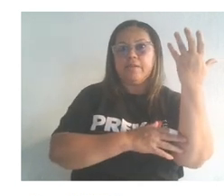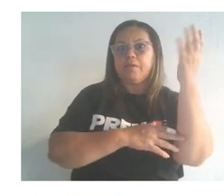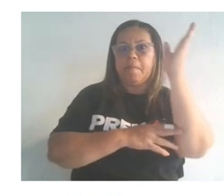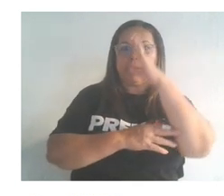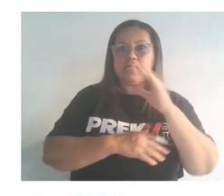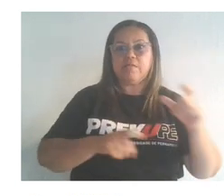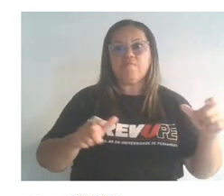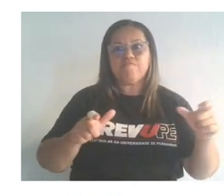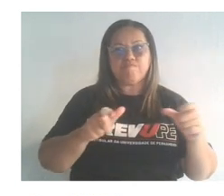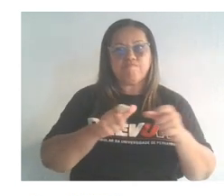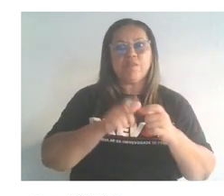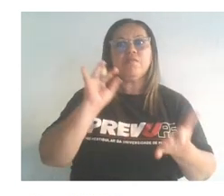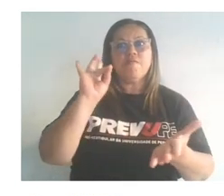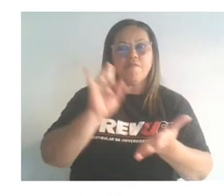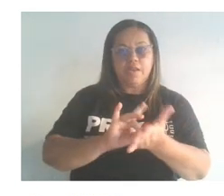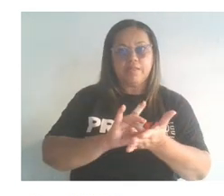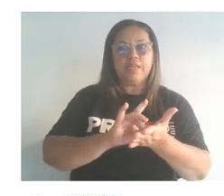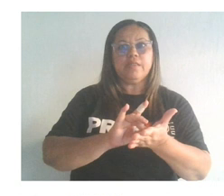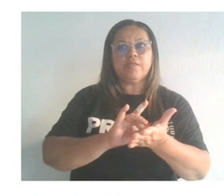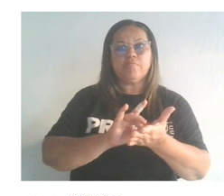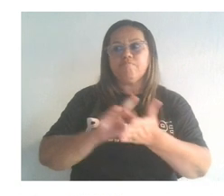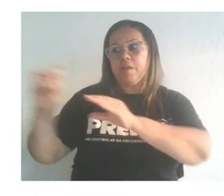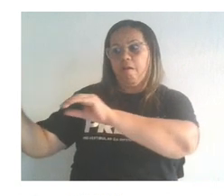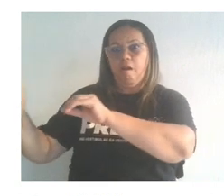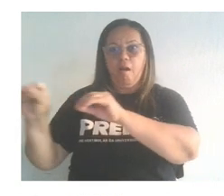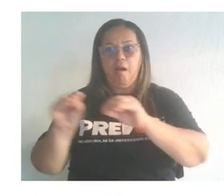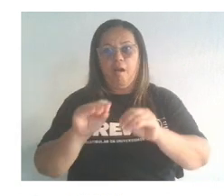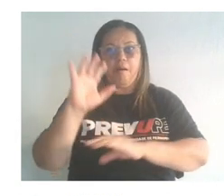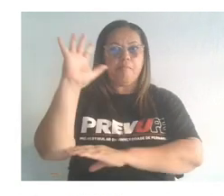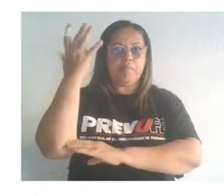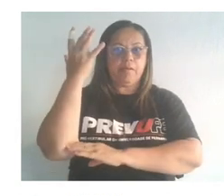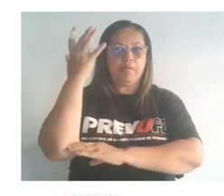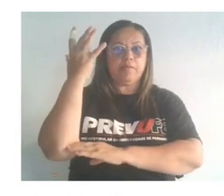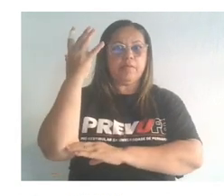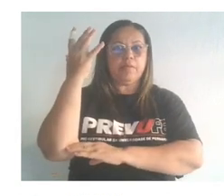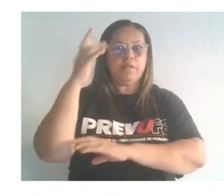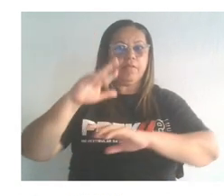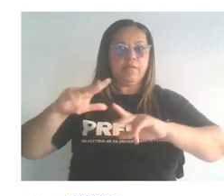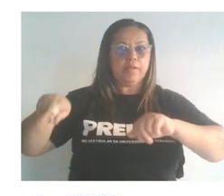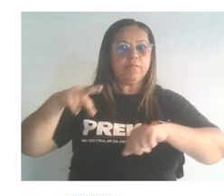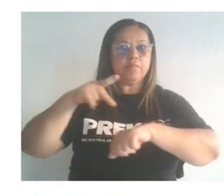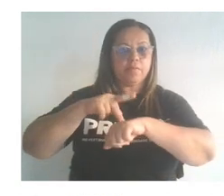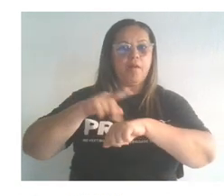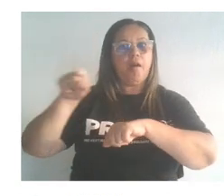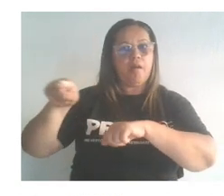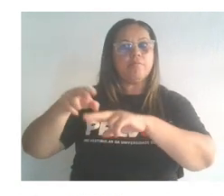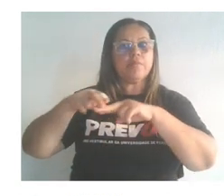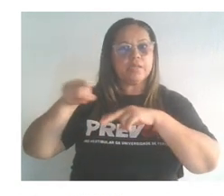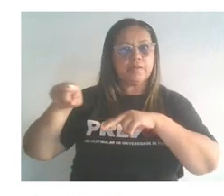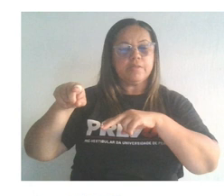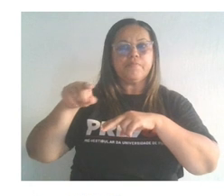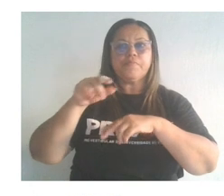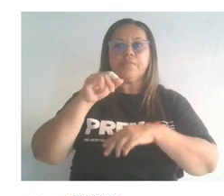que afeta diversas regiões do país. A introdução de espécies exóticas pode ser considerada um fator maximizador desse processo. A